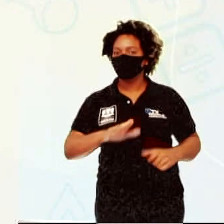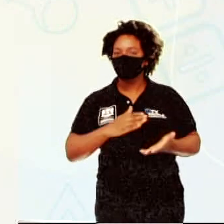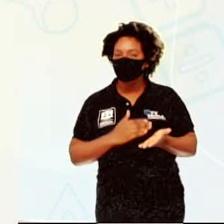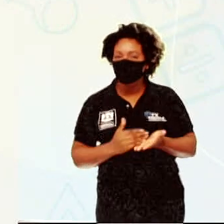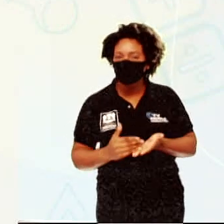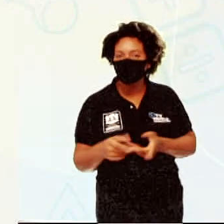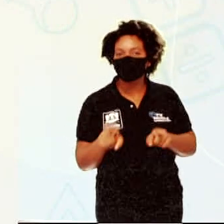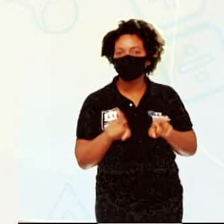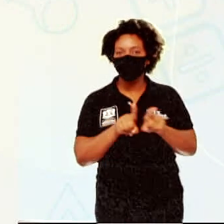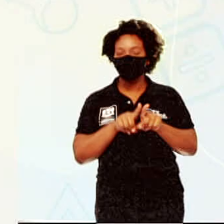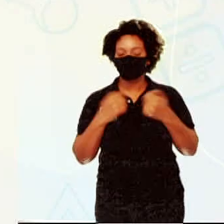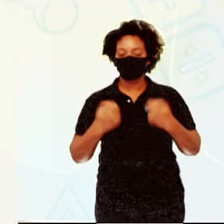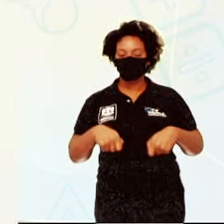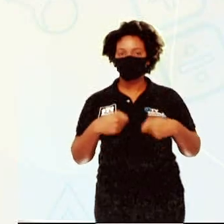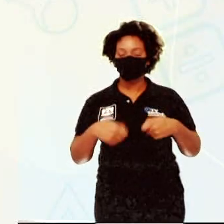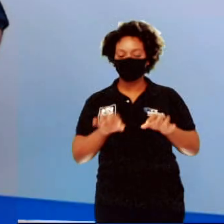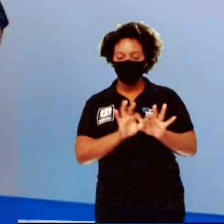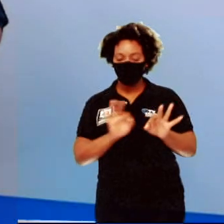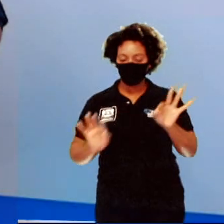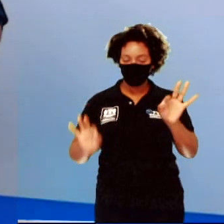também a necessidade de medir.